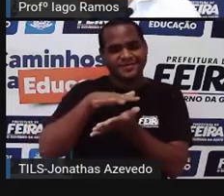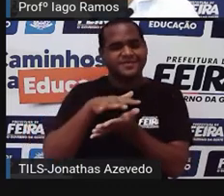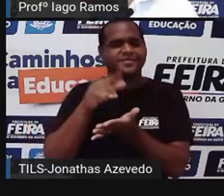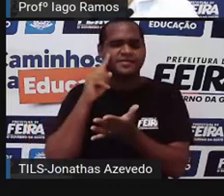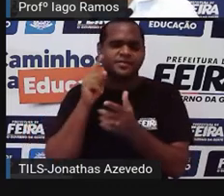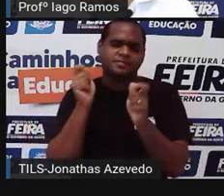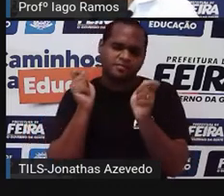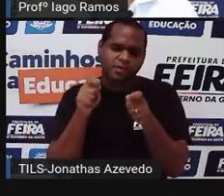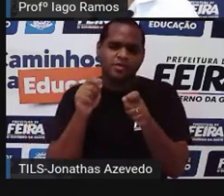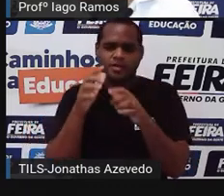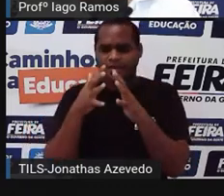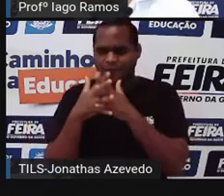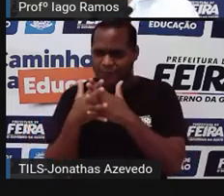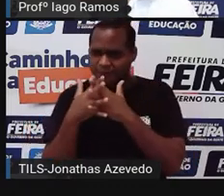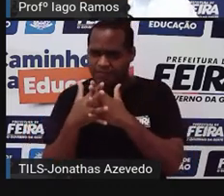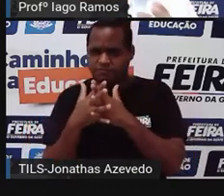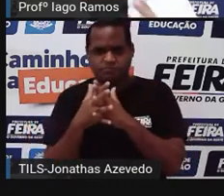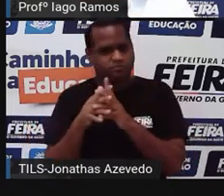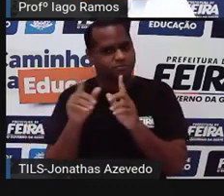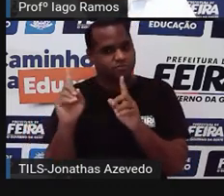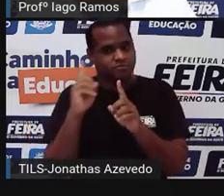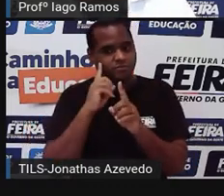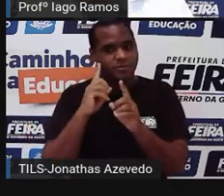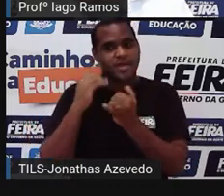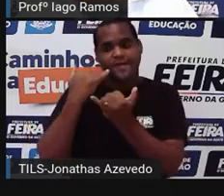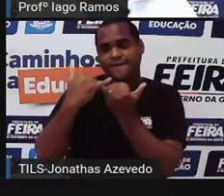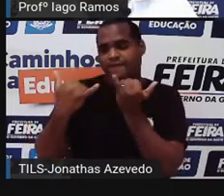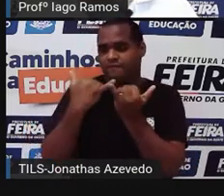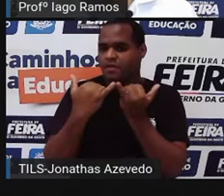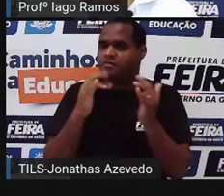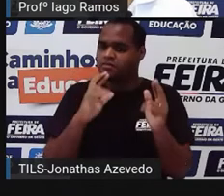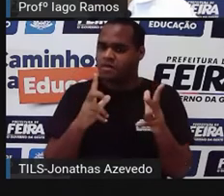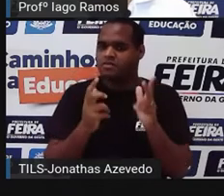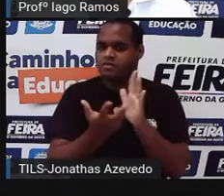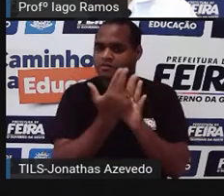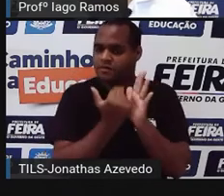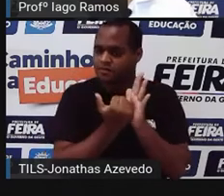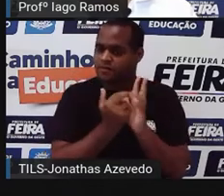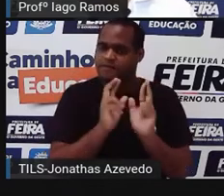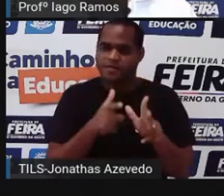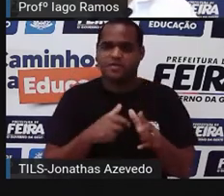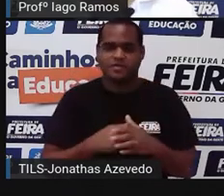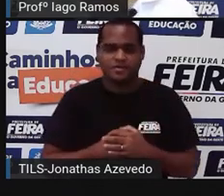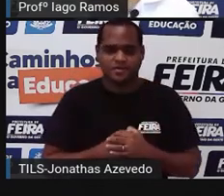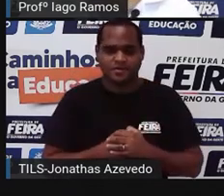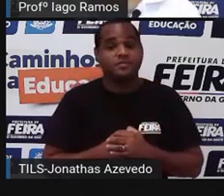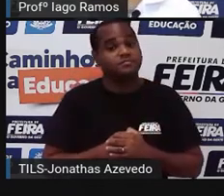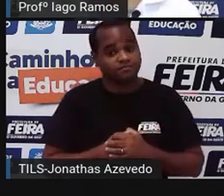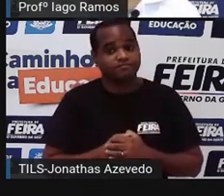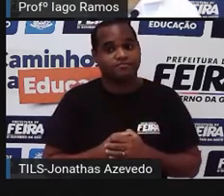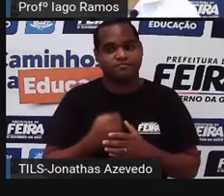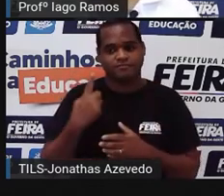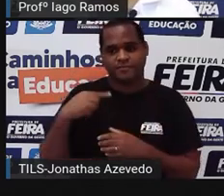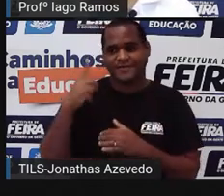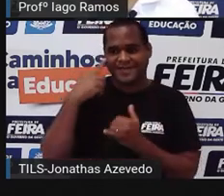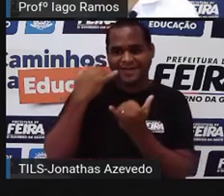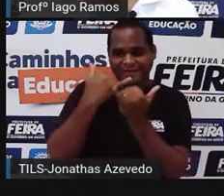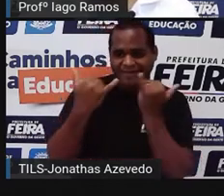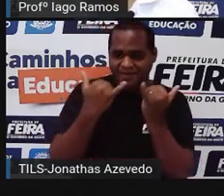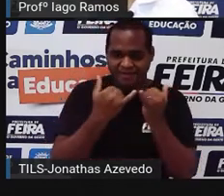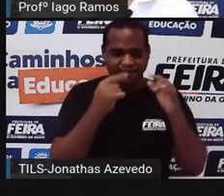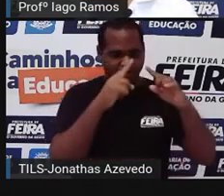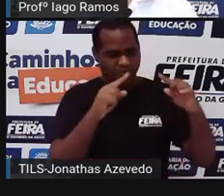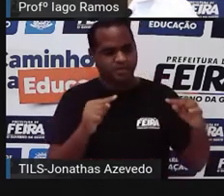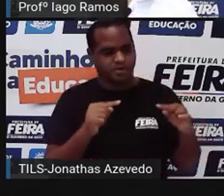ser confundidas com o caso de semelhança entre as figuras a gente estudou semelhança de